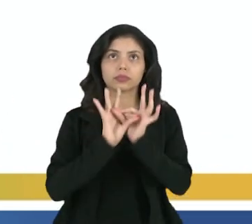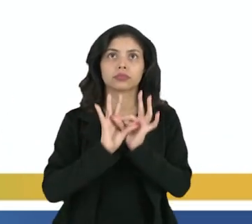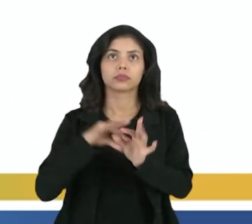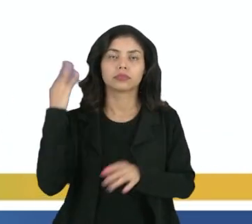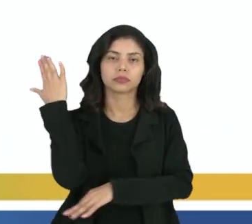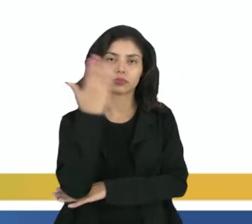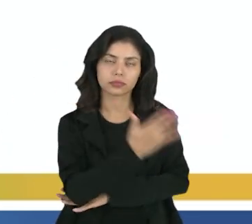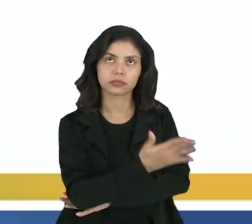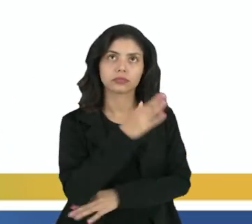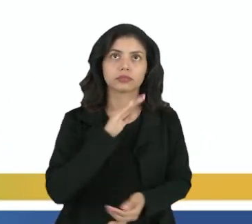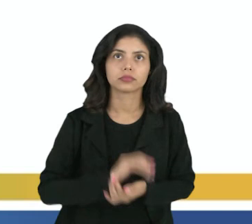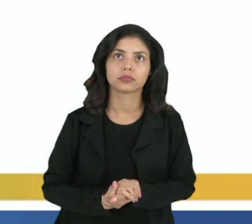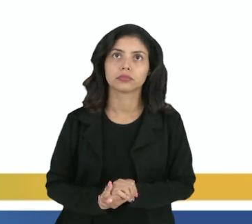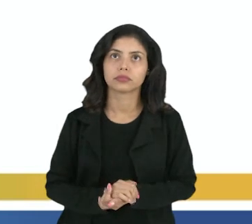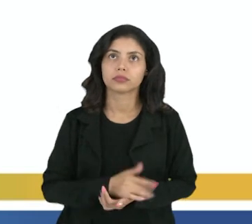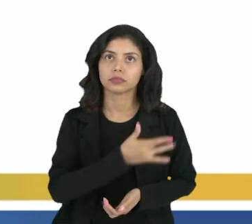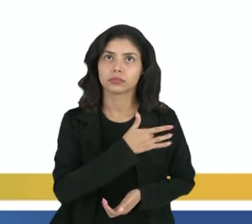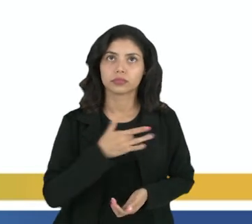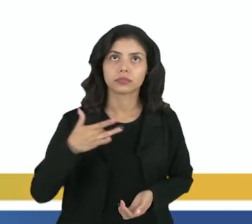atmosférica tem